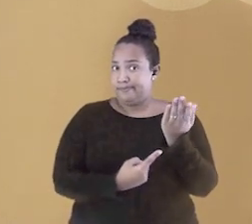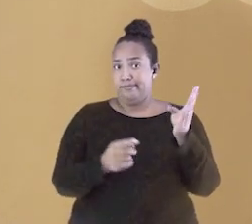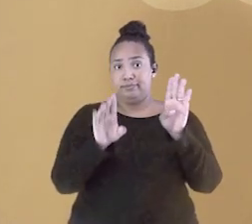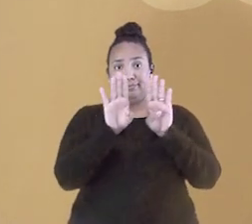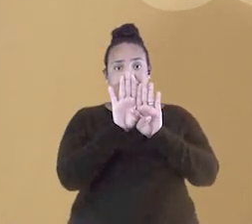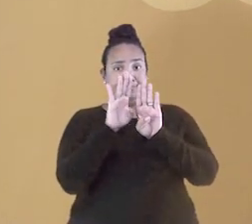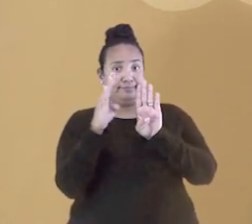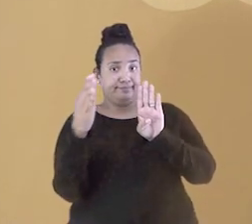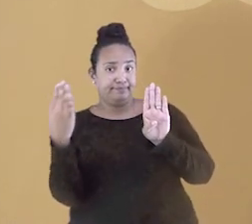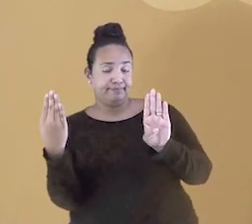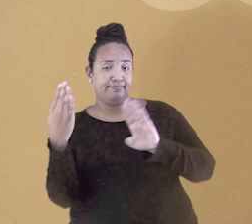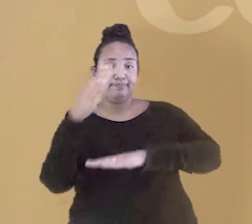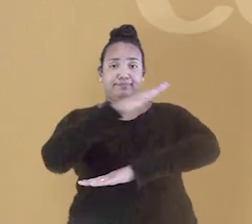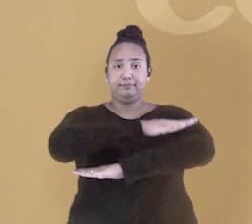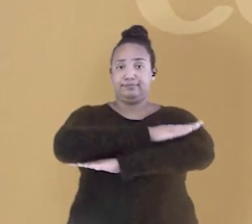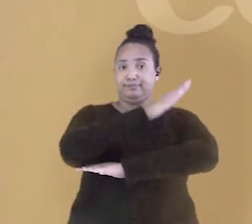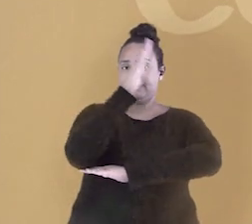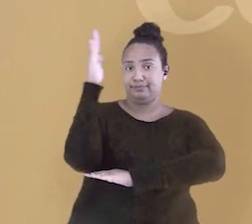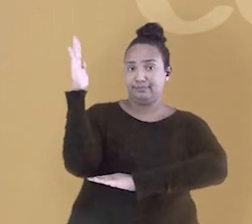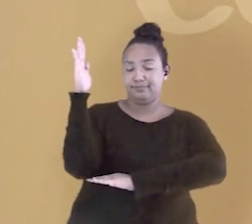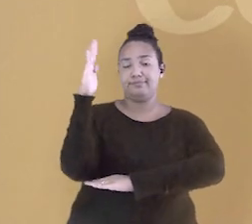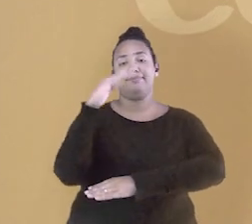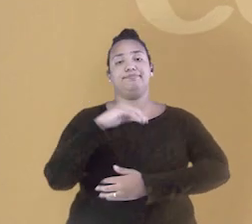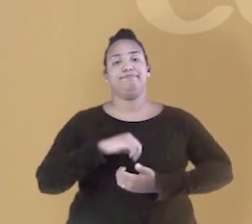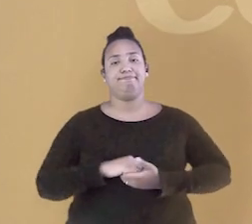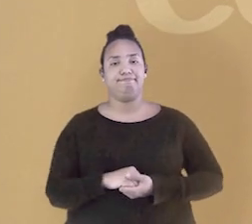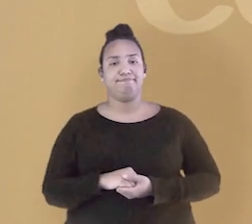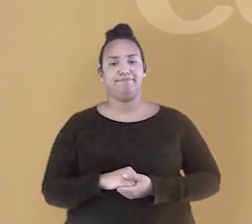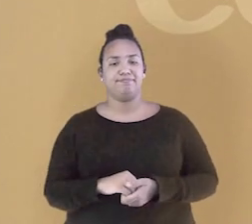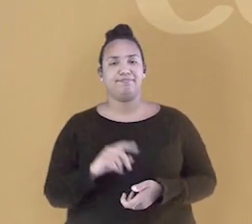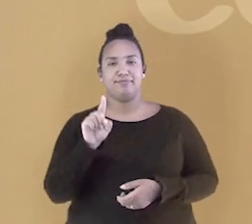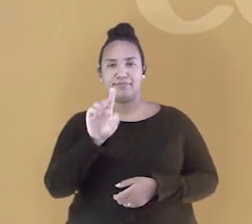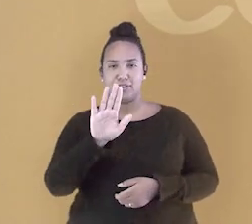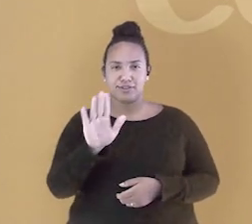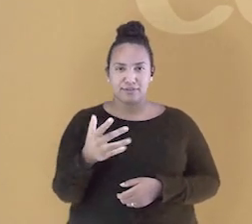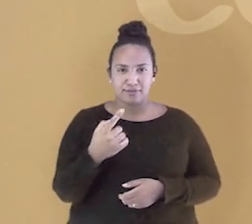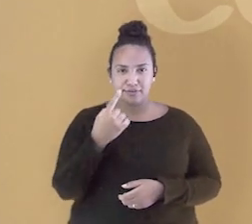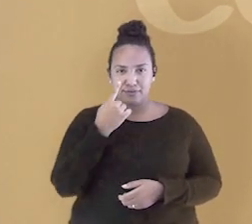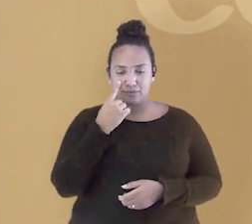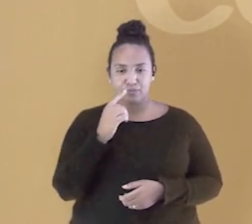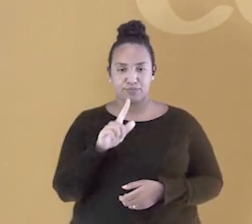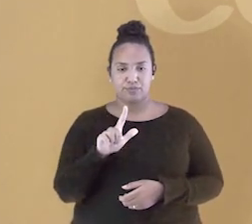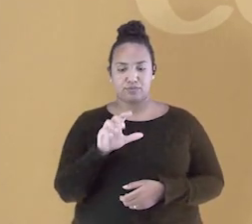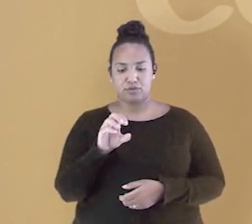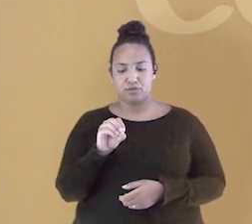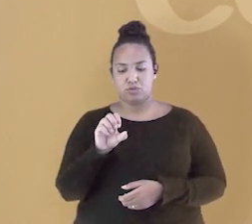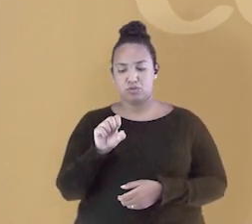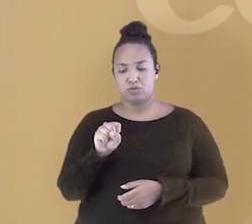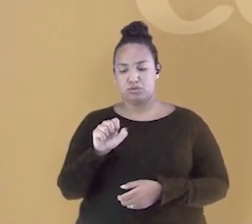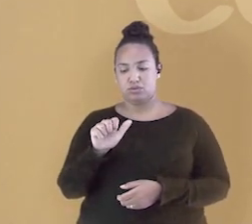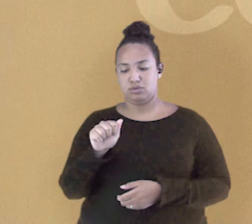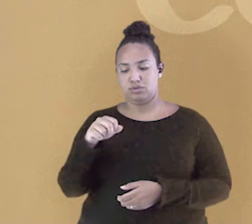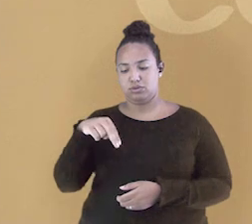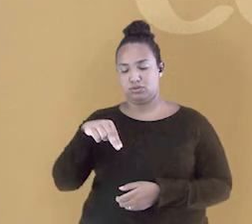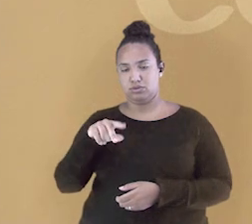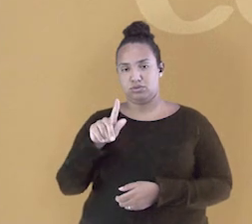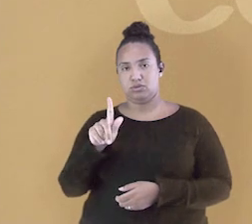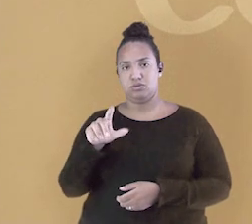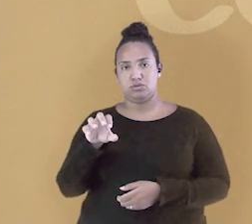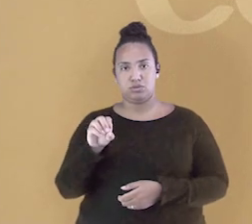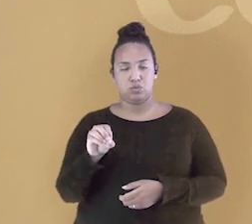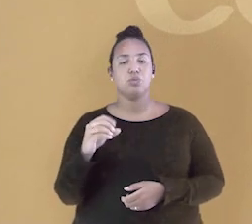na janela, na geladeira. Você já viu o losango? Também tem 4 lados retos e